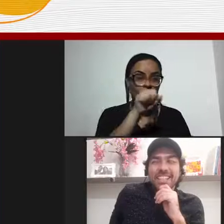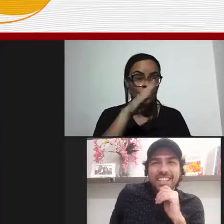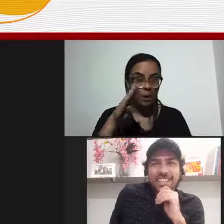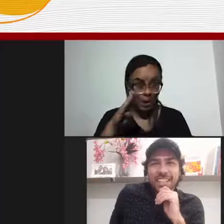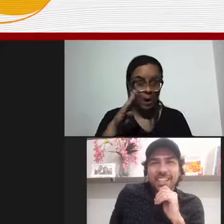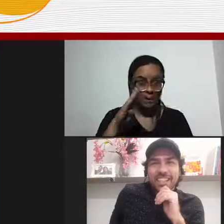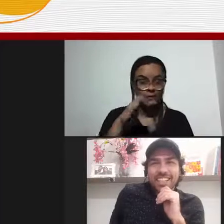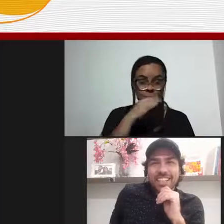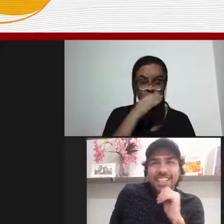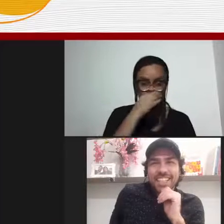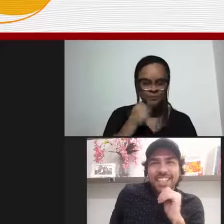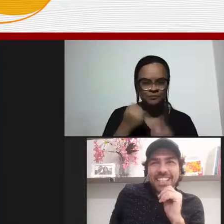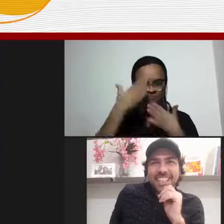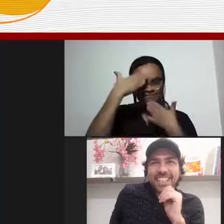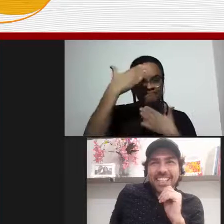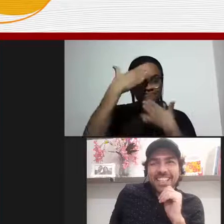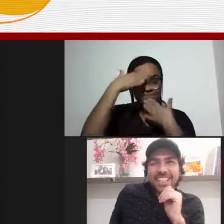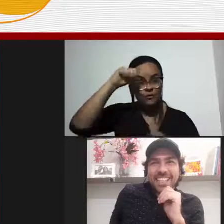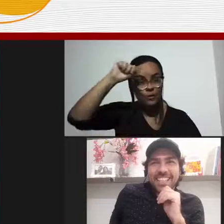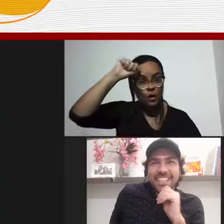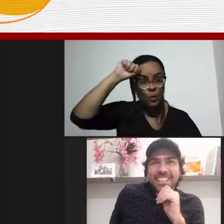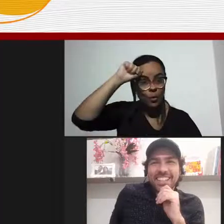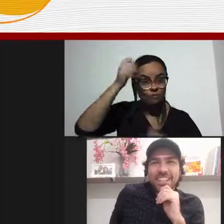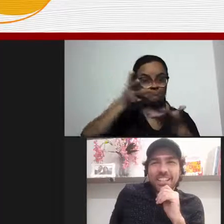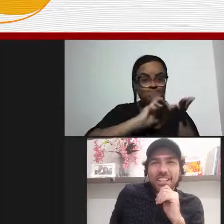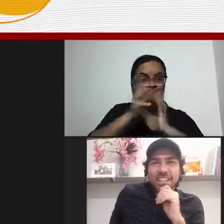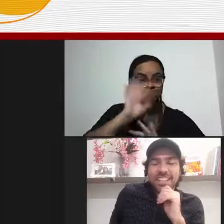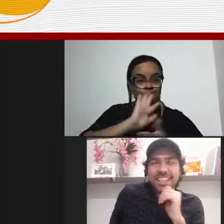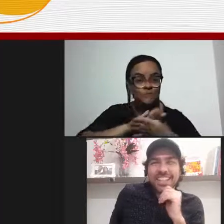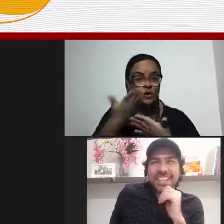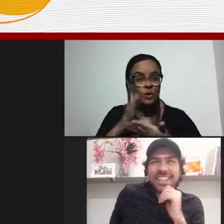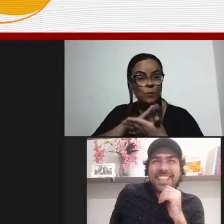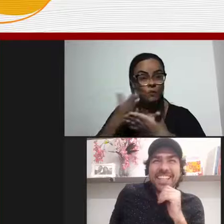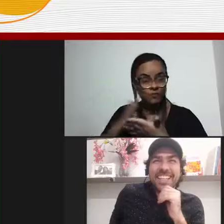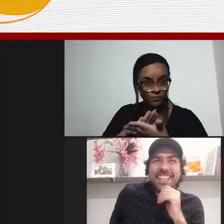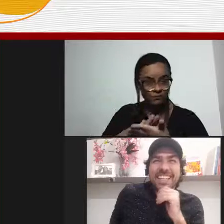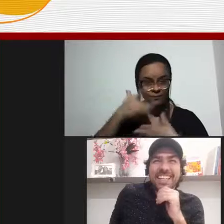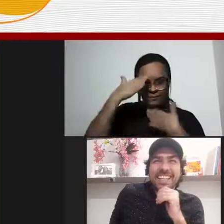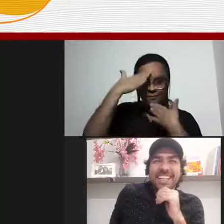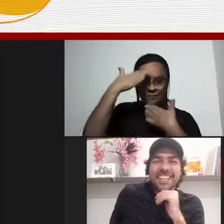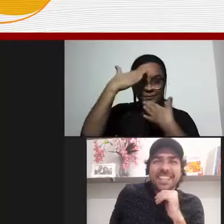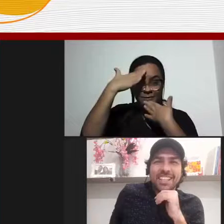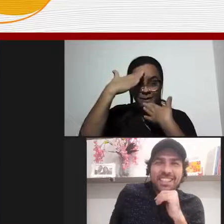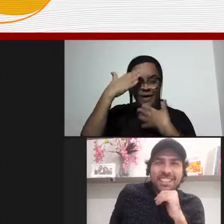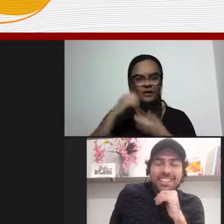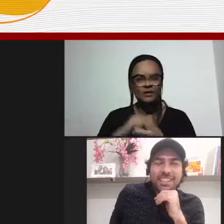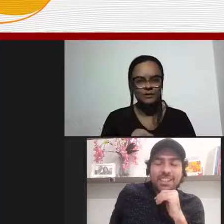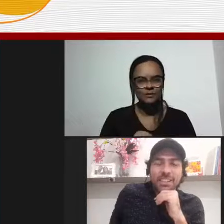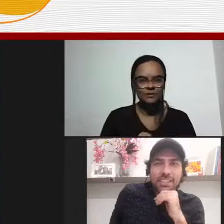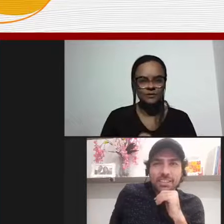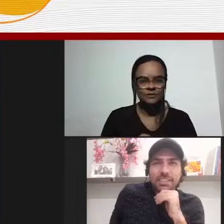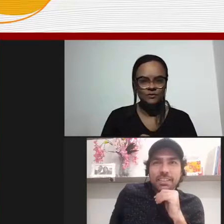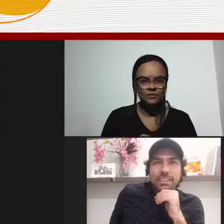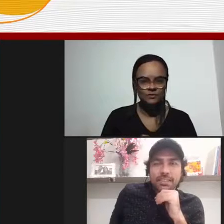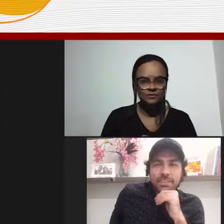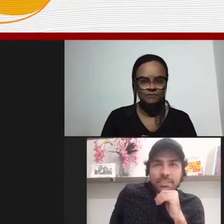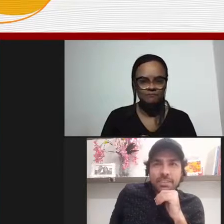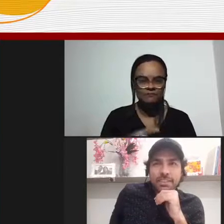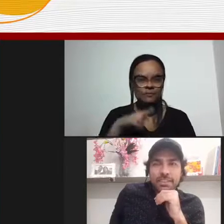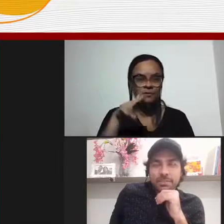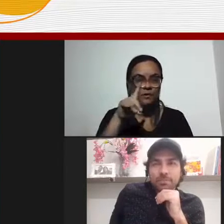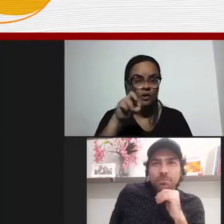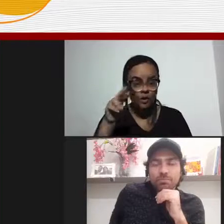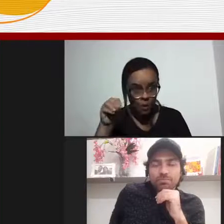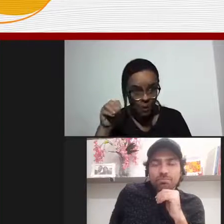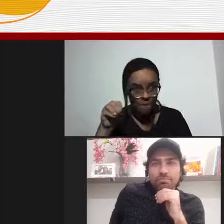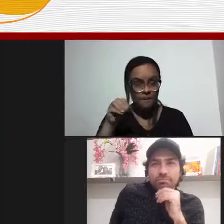Valmir, a Biomob, a Ana, a Paula, que está com a gente, mas eu quero parabenizar você, né? O Pedro,